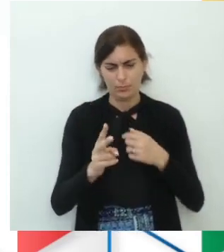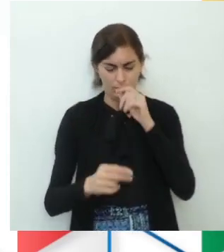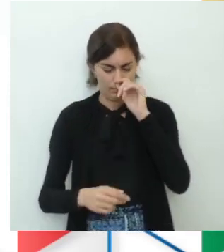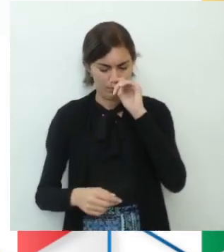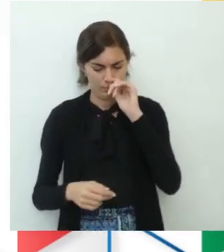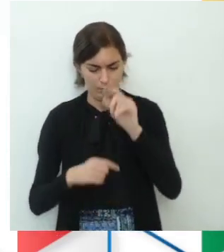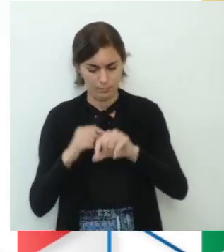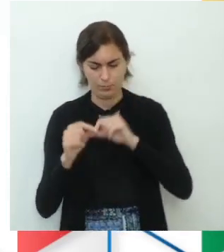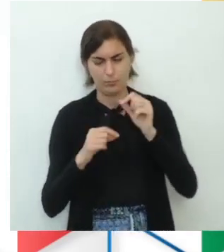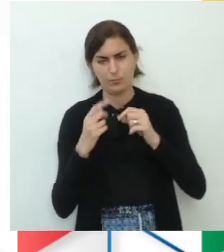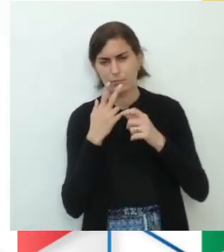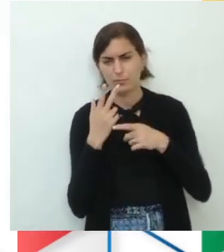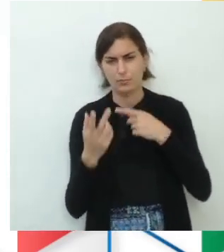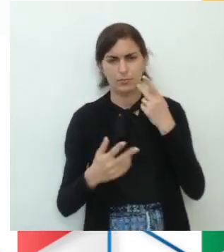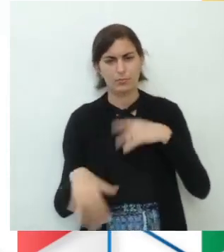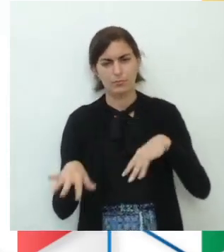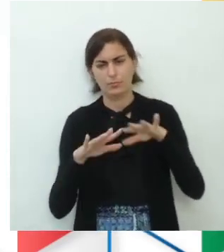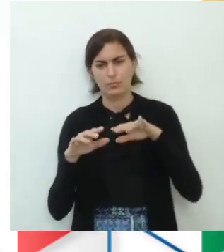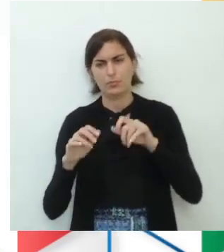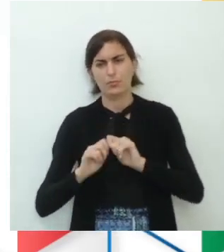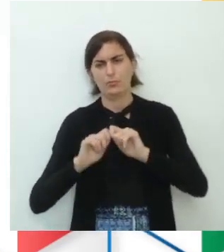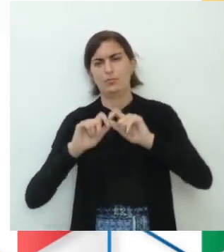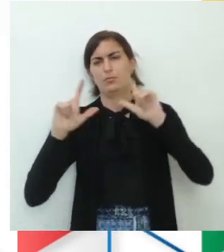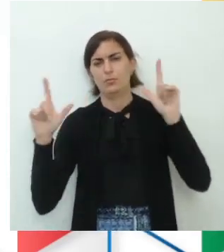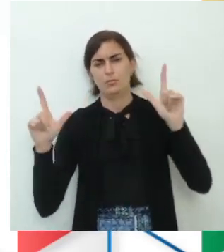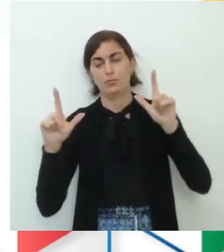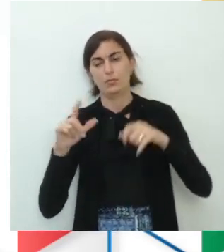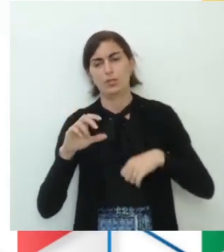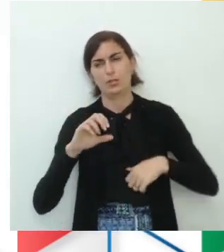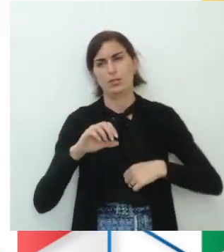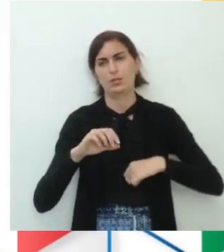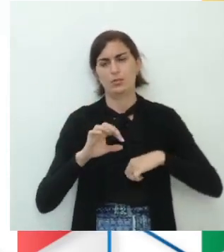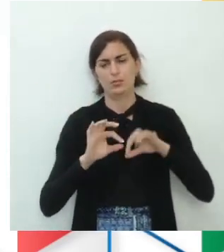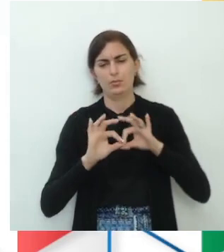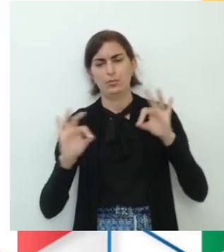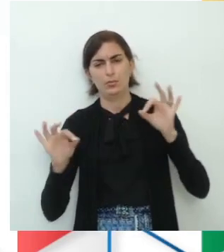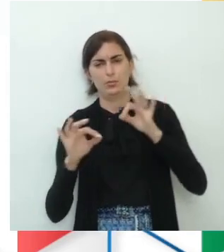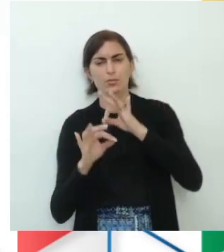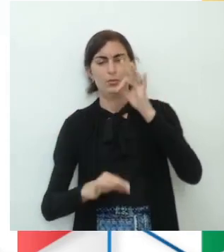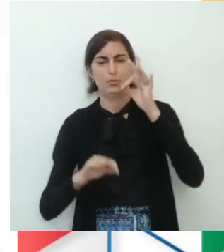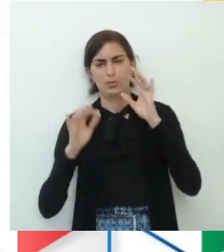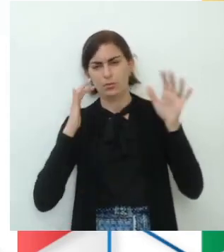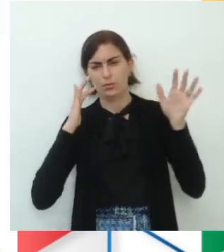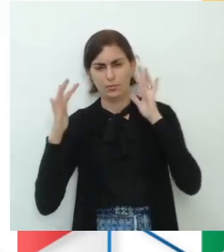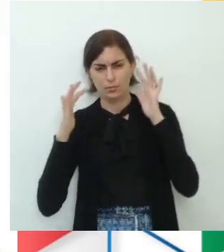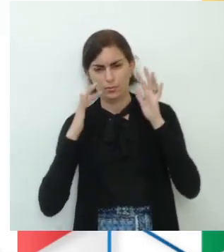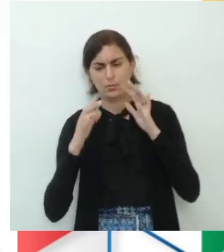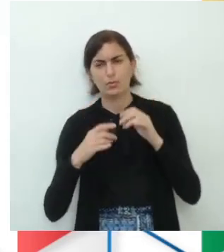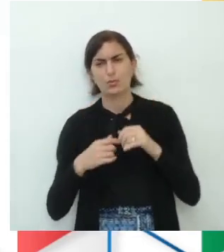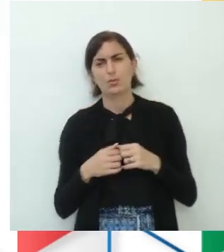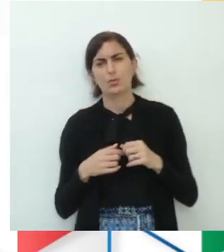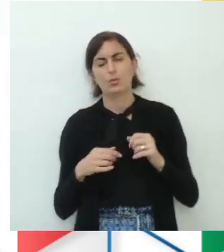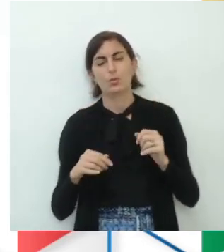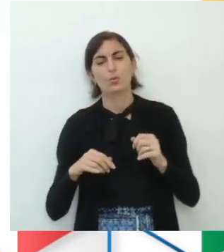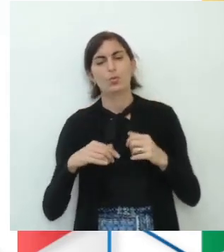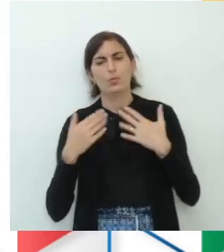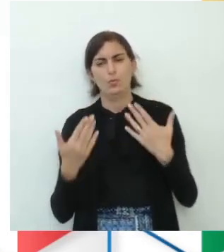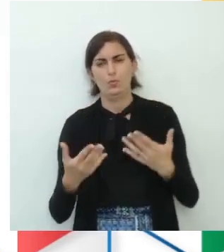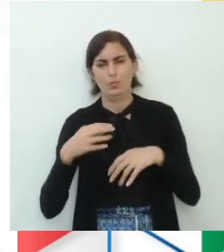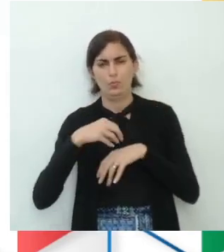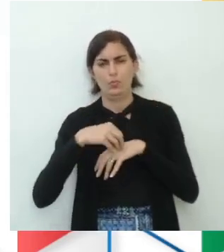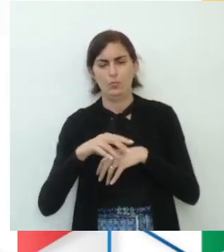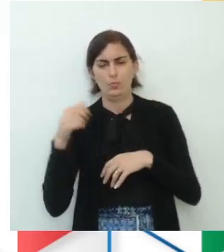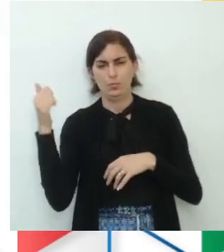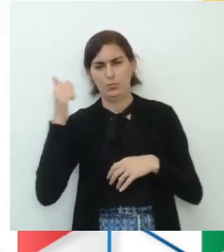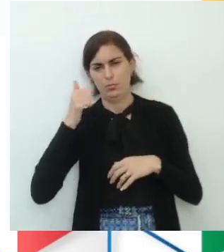que acabamos de fazer no slide anterior foi uma simetria de reflexão, só que aí ela estava no quadrante 2, foi para